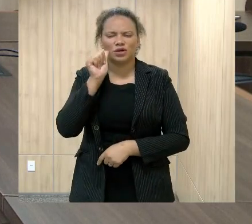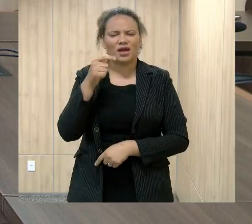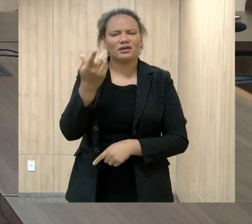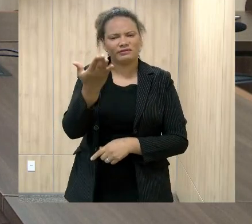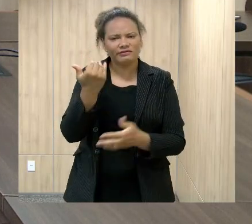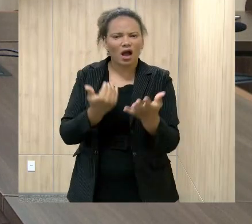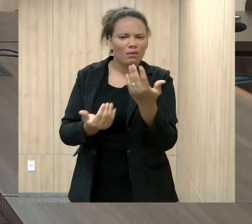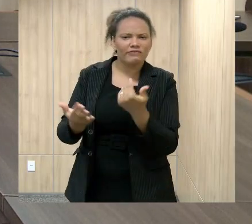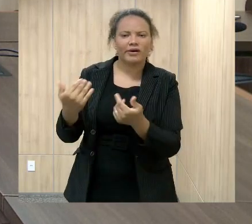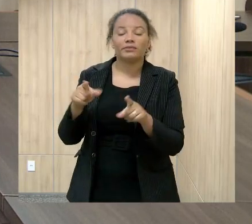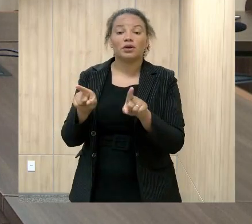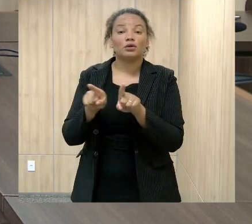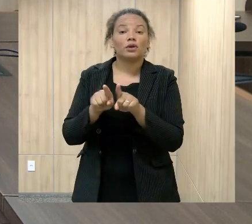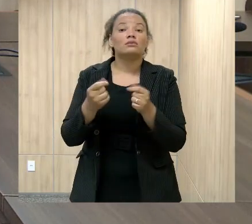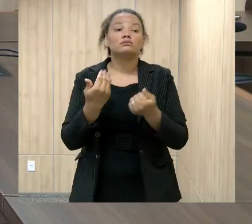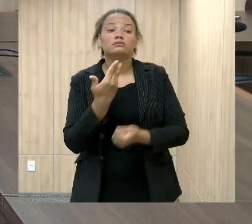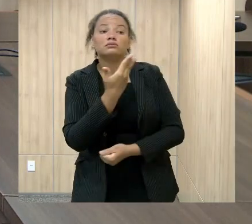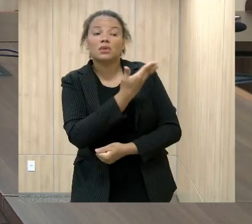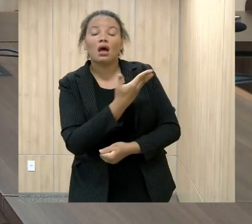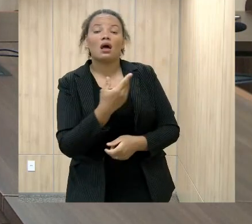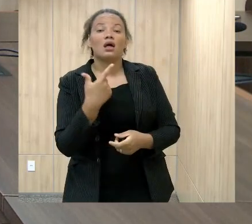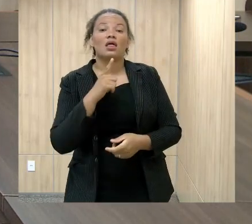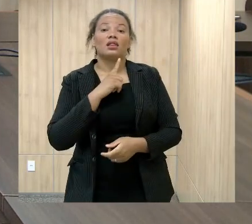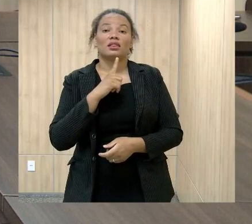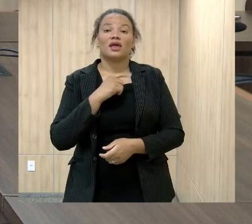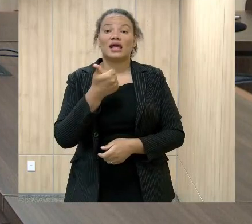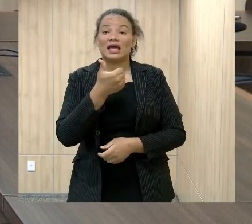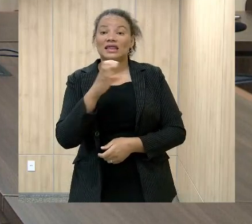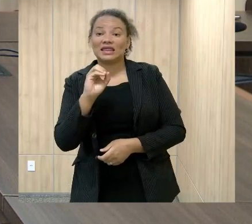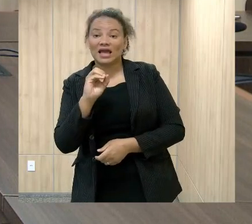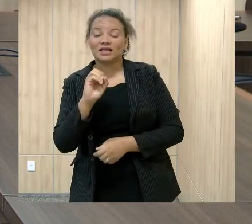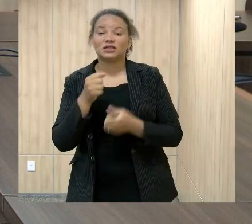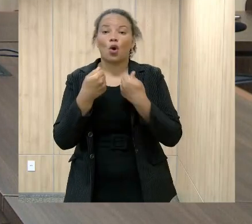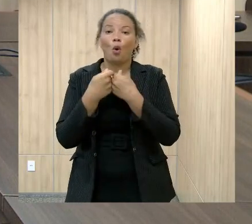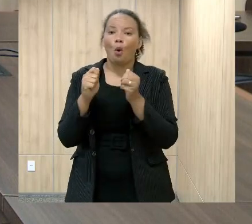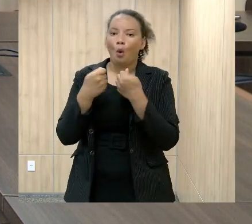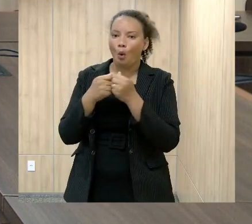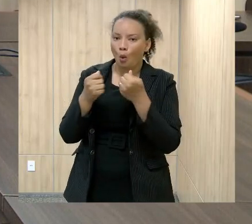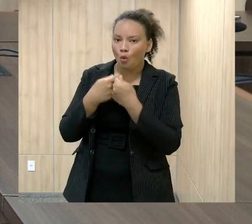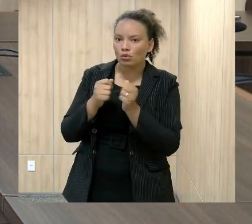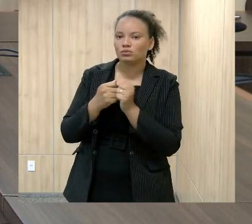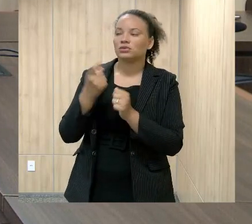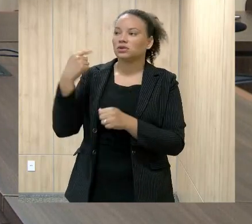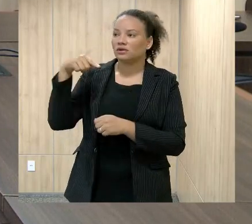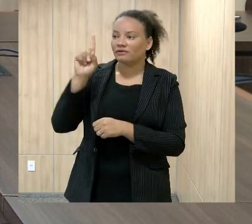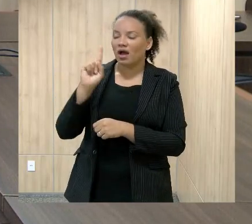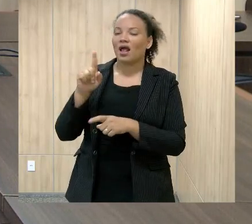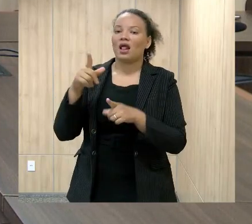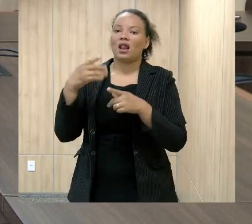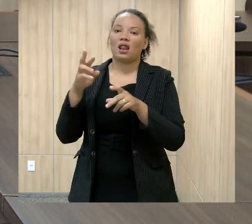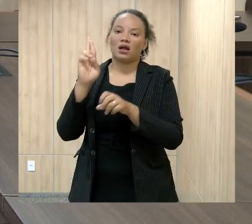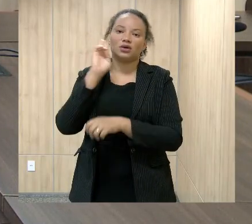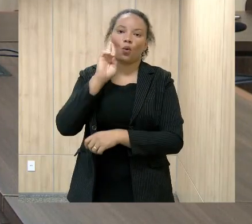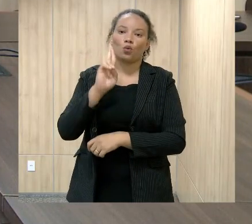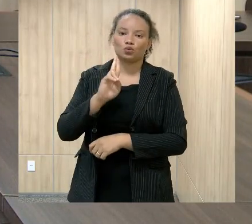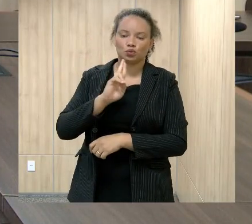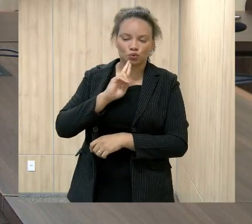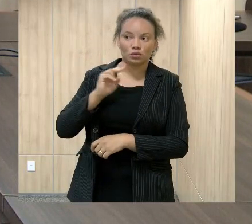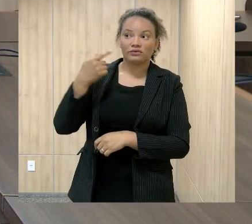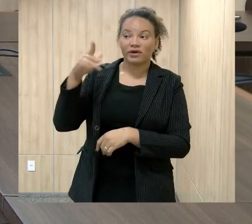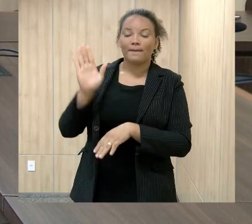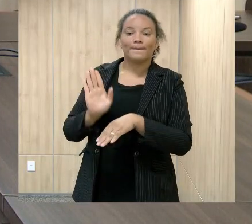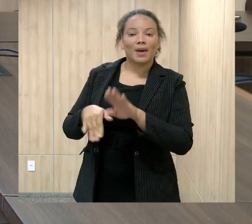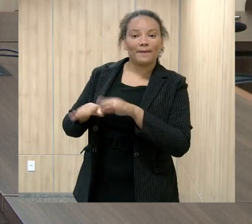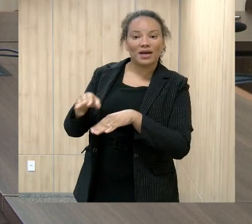aos homens também que estão aqui nesse plenário participando a Gente terá 10 ônibus que saíram aqui de Rondônia para essa marcha das Margaridas e